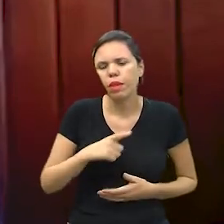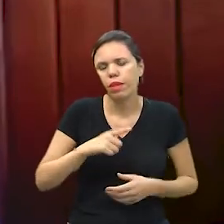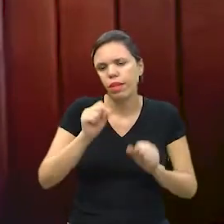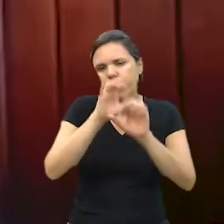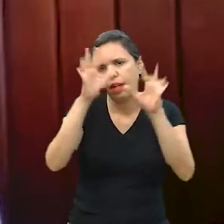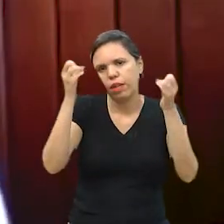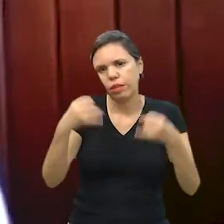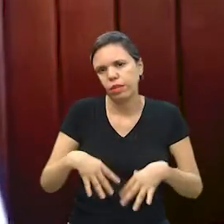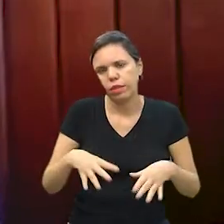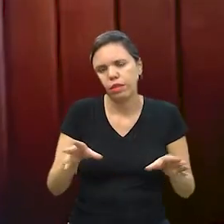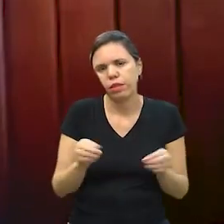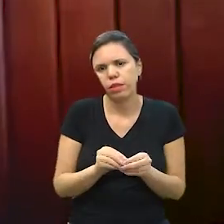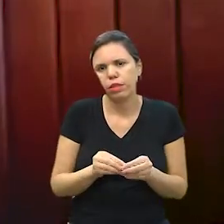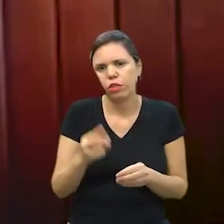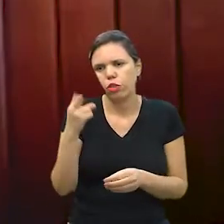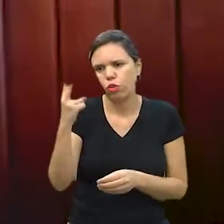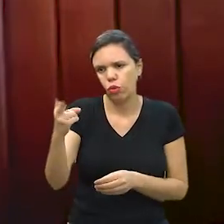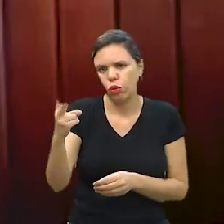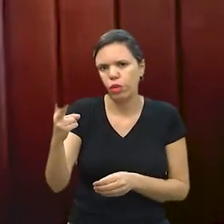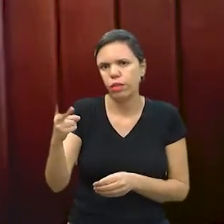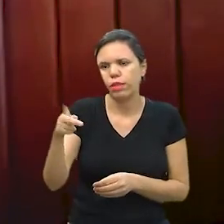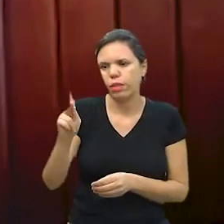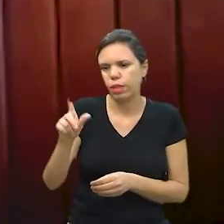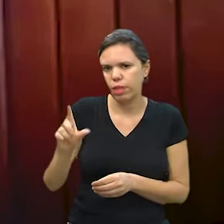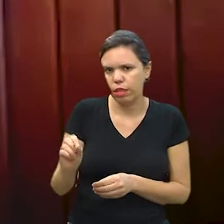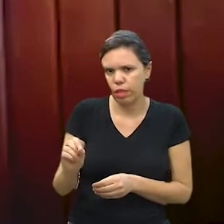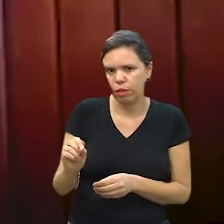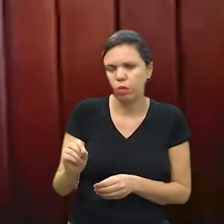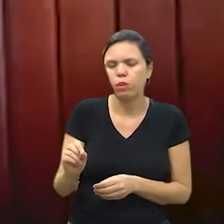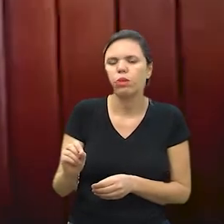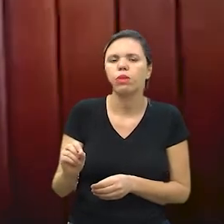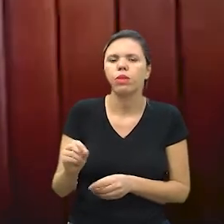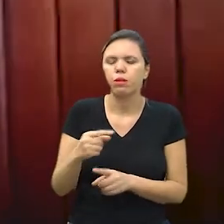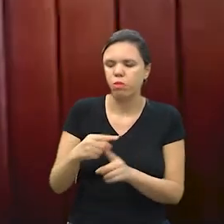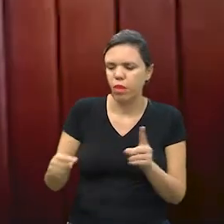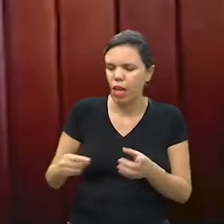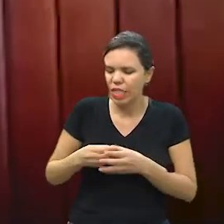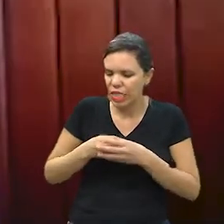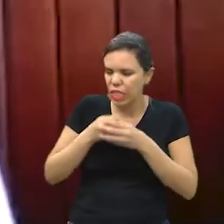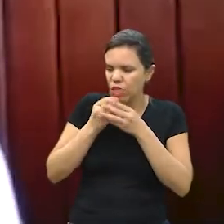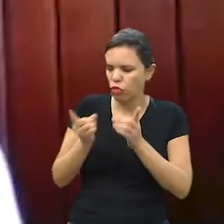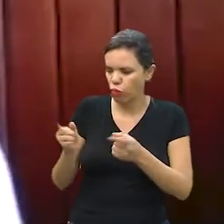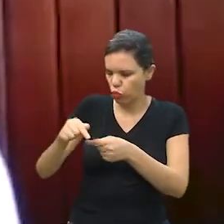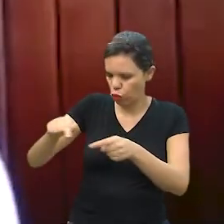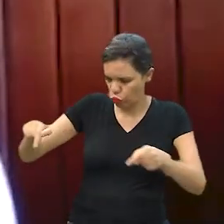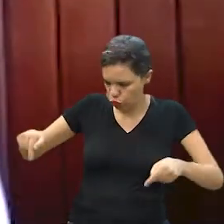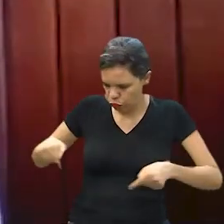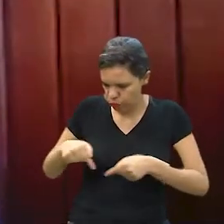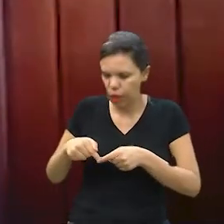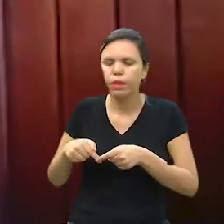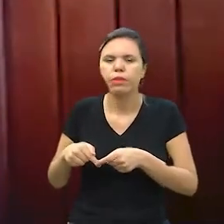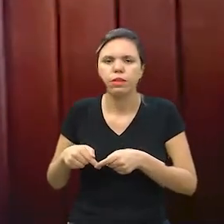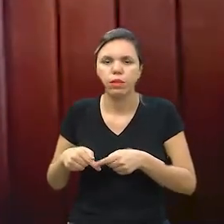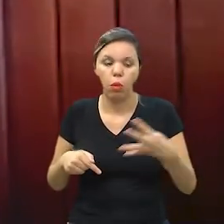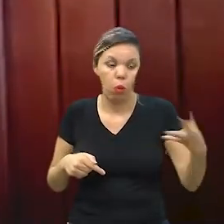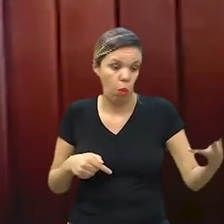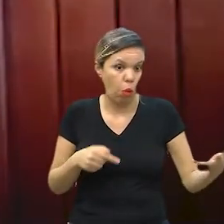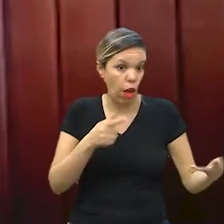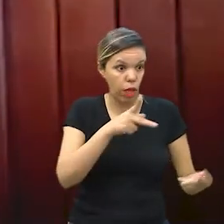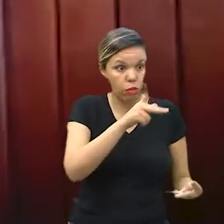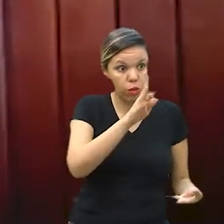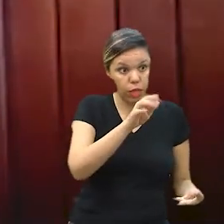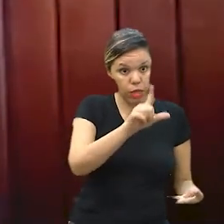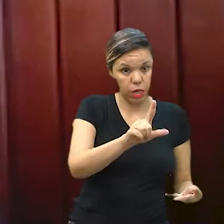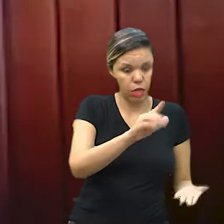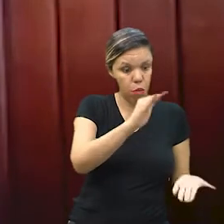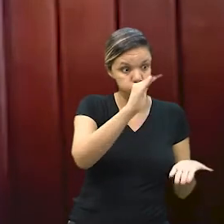a gente colhe em média de 2,5 kg a 3 kg de cenoura por metro quadrado de área. Esse ano, nós conseguimos colher